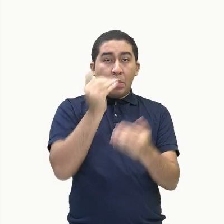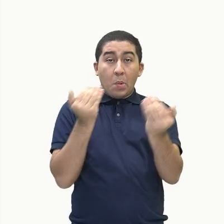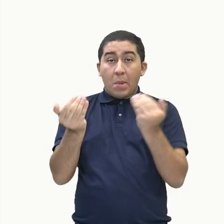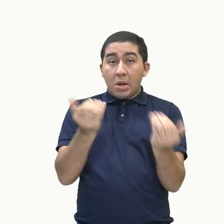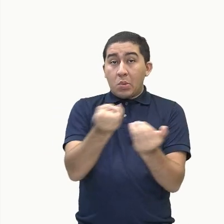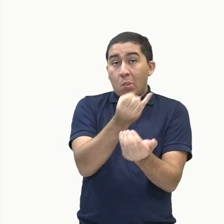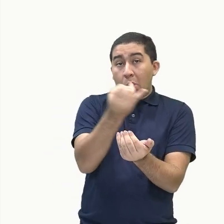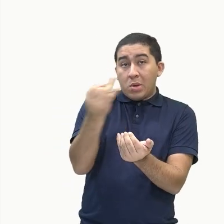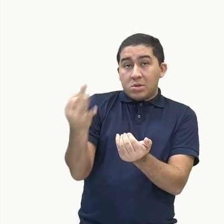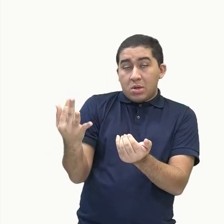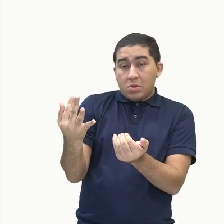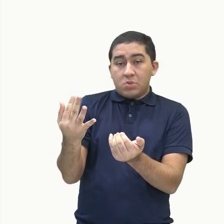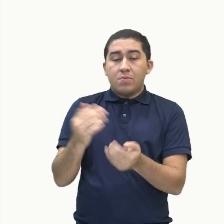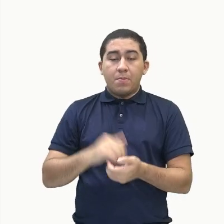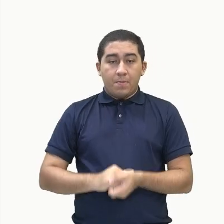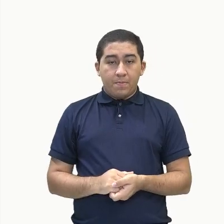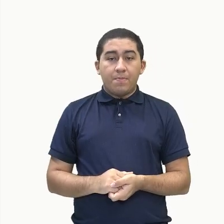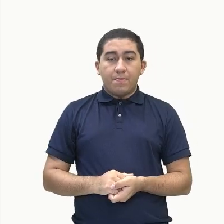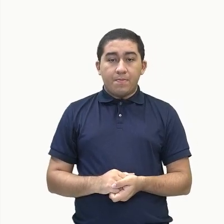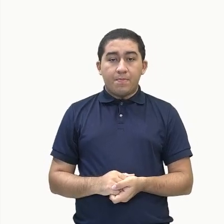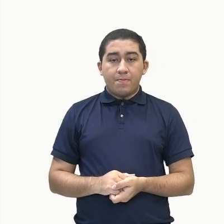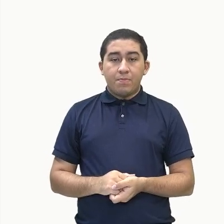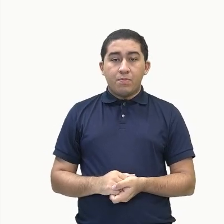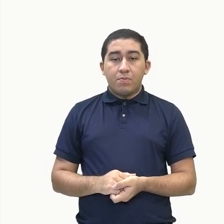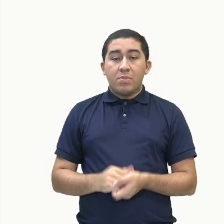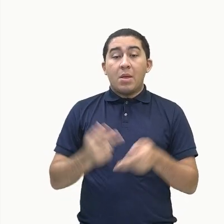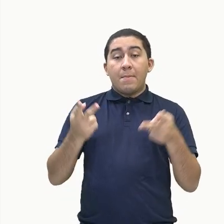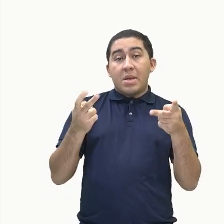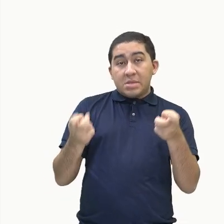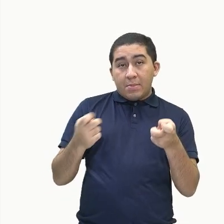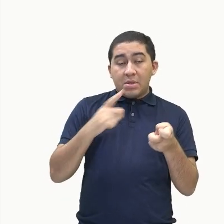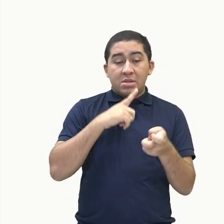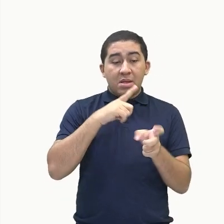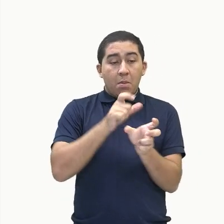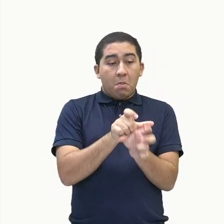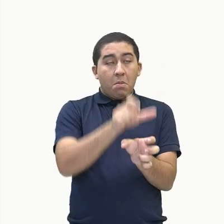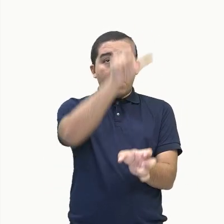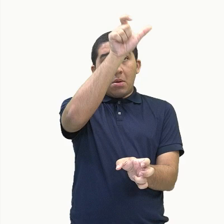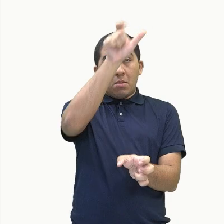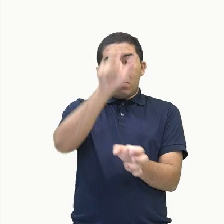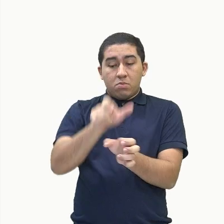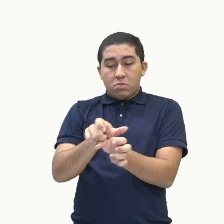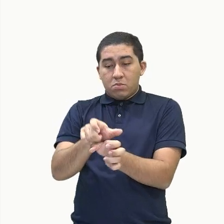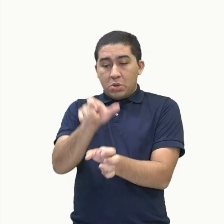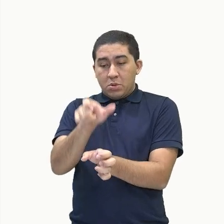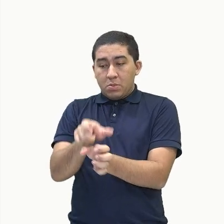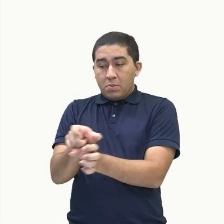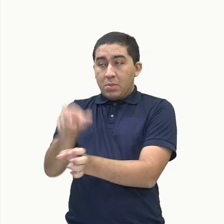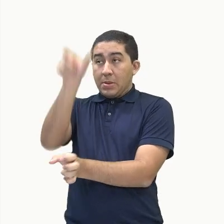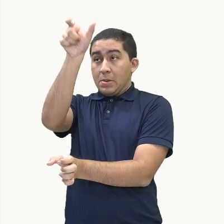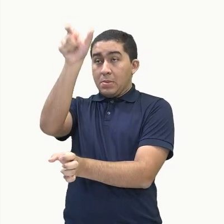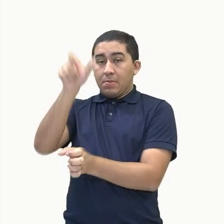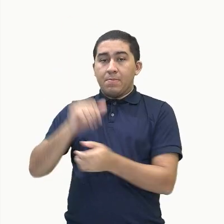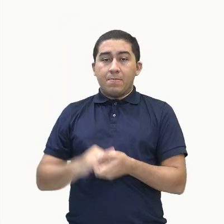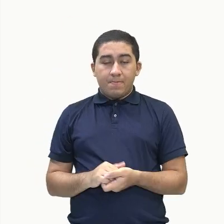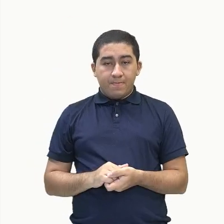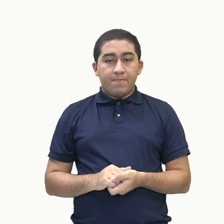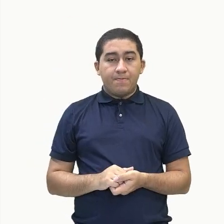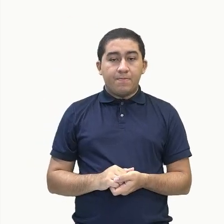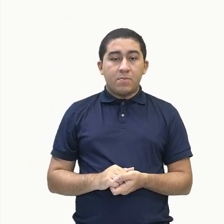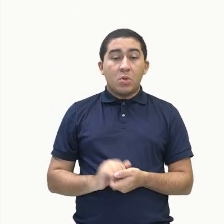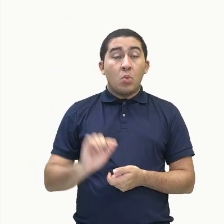quantidades, perceba que aqui está menor, aqui muito maior e aqui uma quantidade média. O gráfico